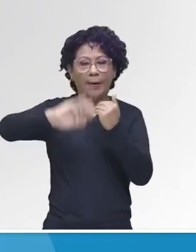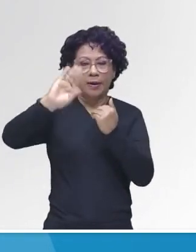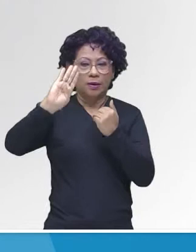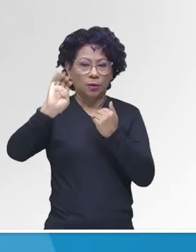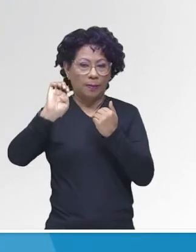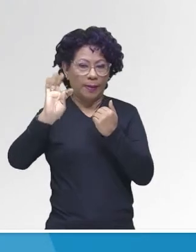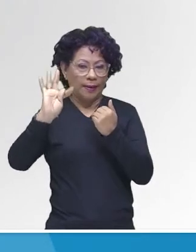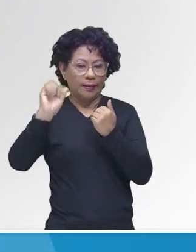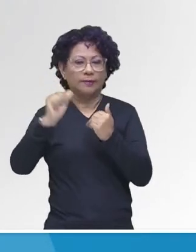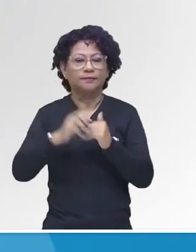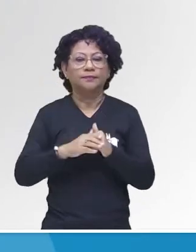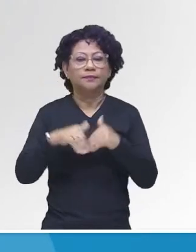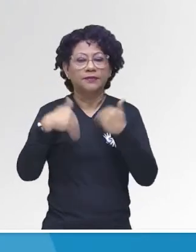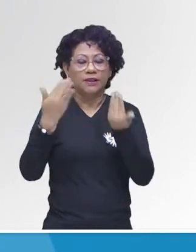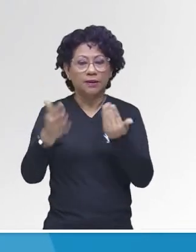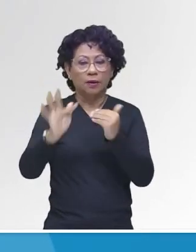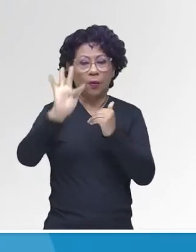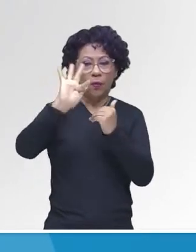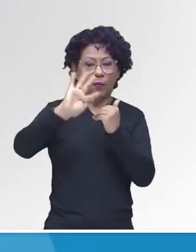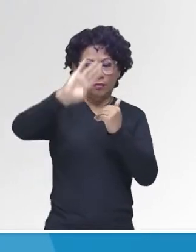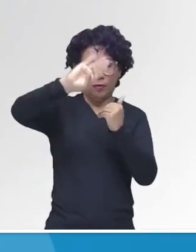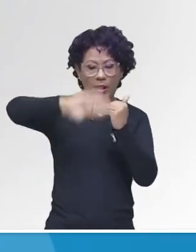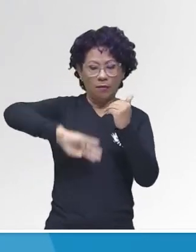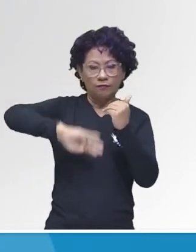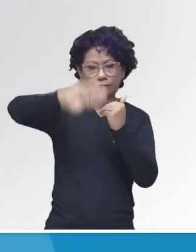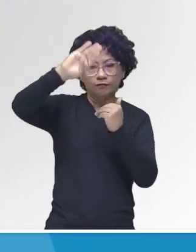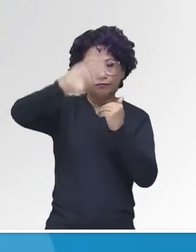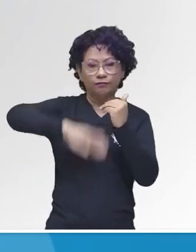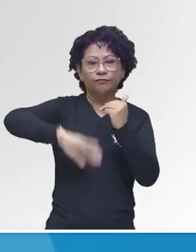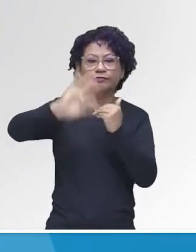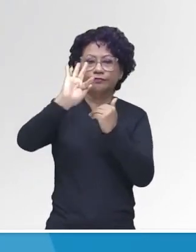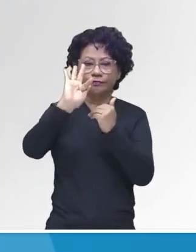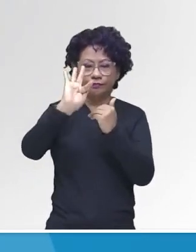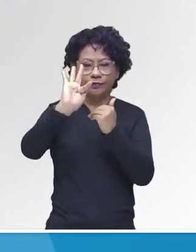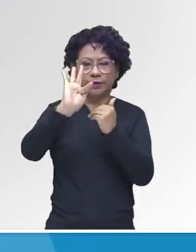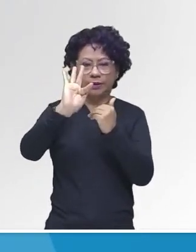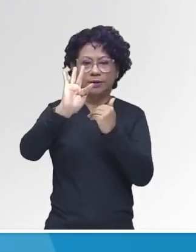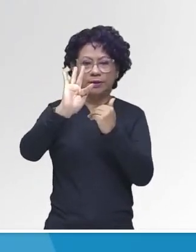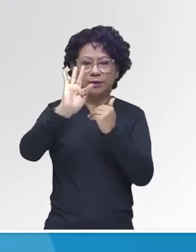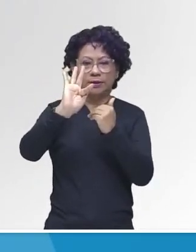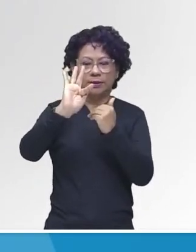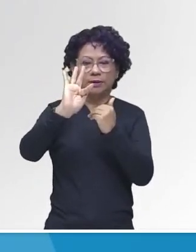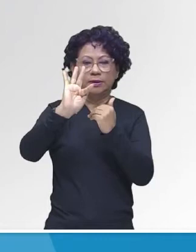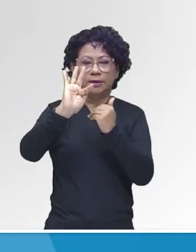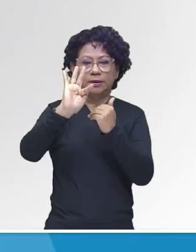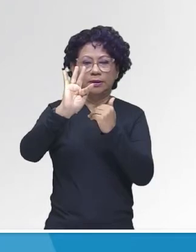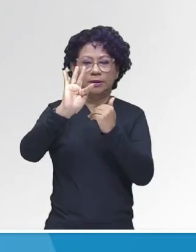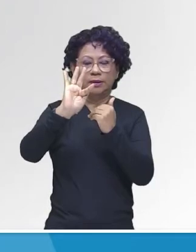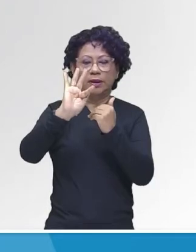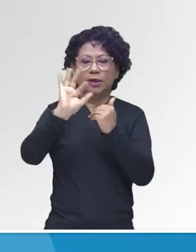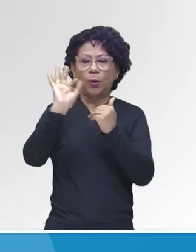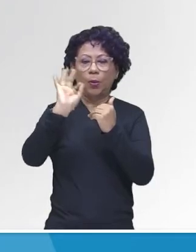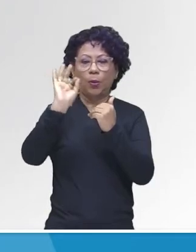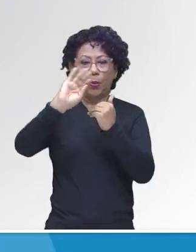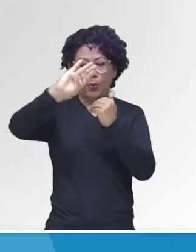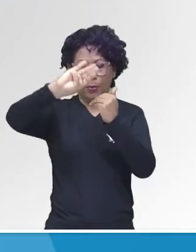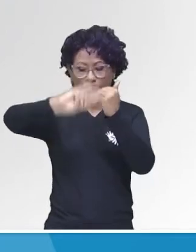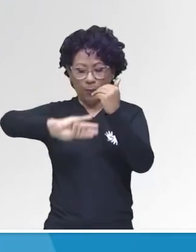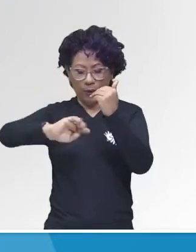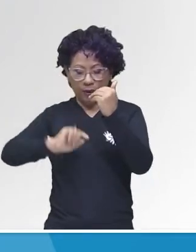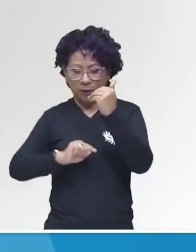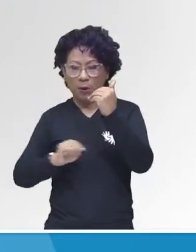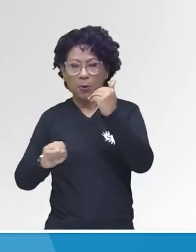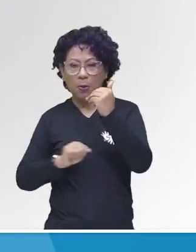esse mesmo ponto F, como ele pertence ao plano beta, ele ao mesmo tempo não pertence ao plano alfa, ele não está